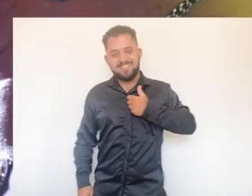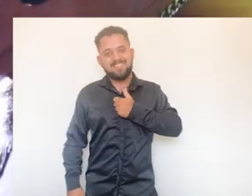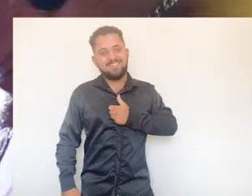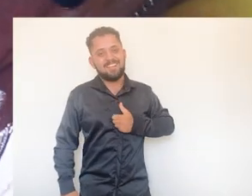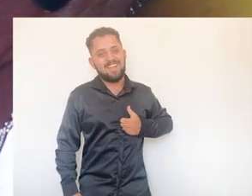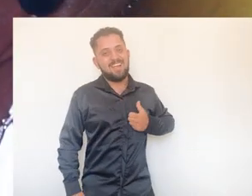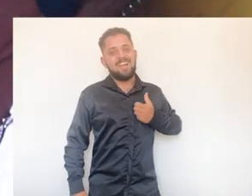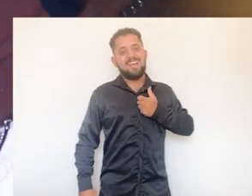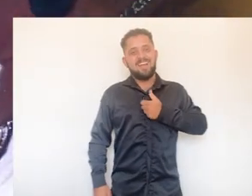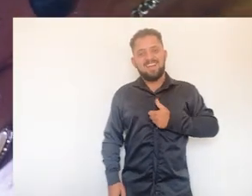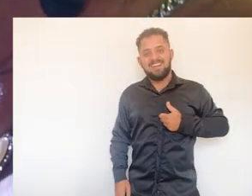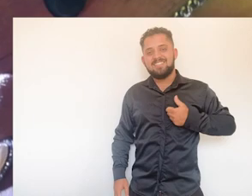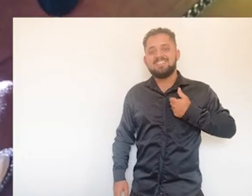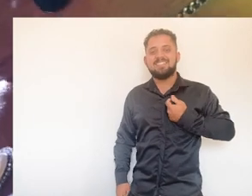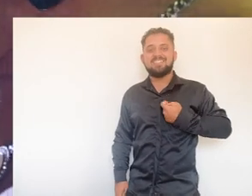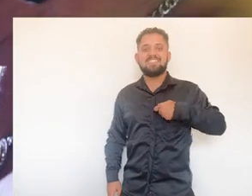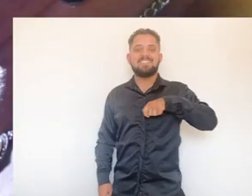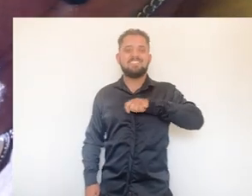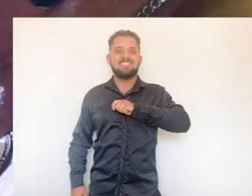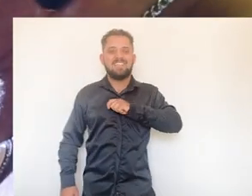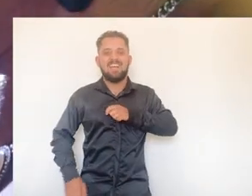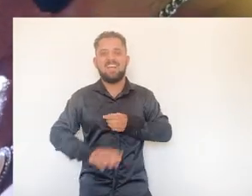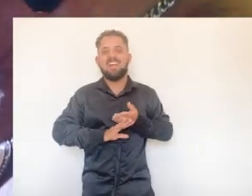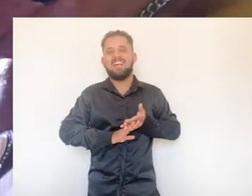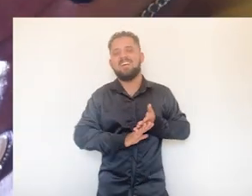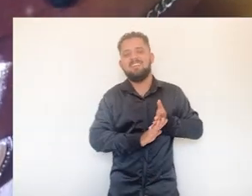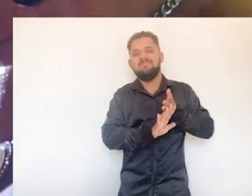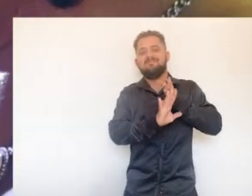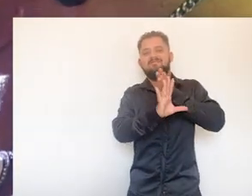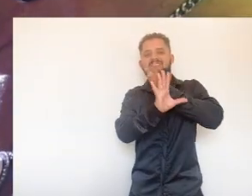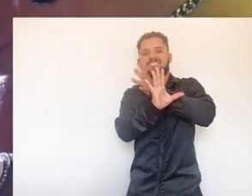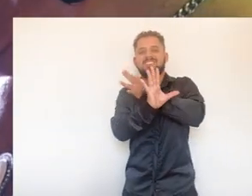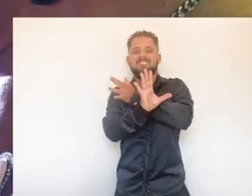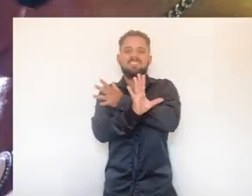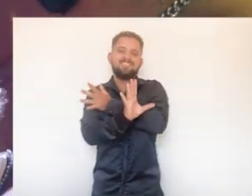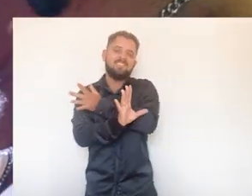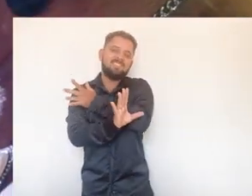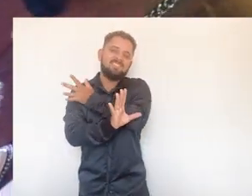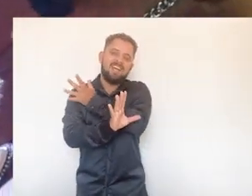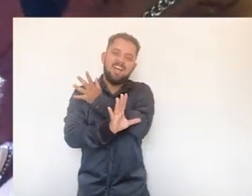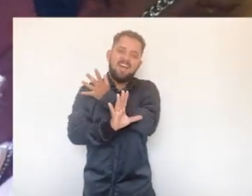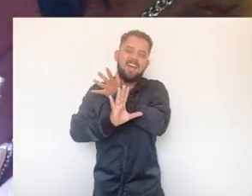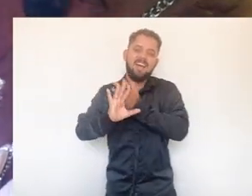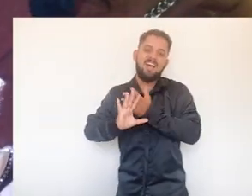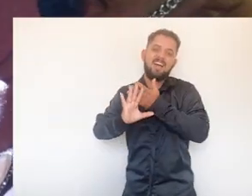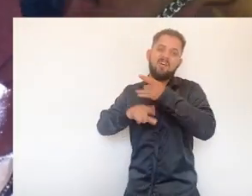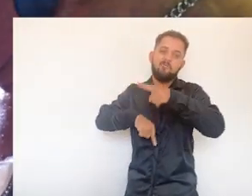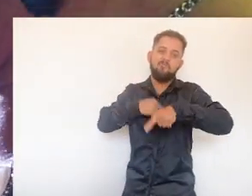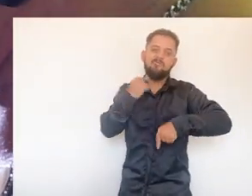de um tempo em que eu nem existia.